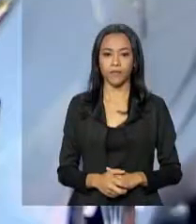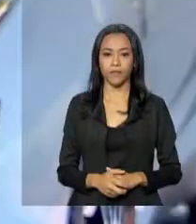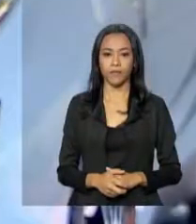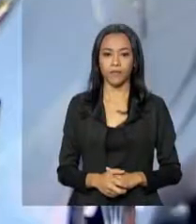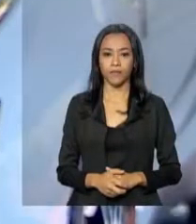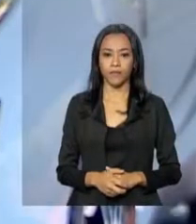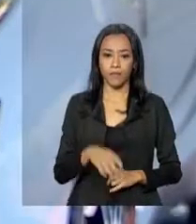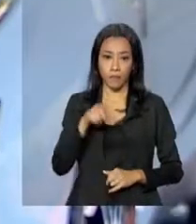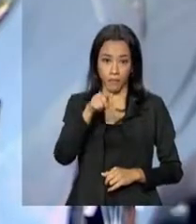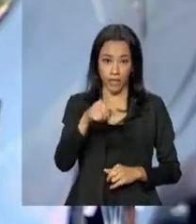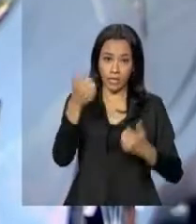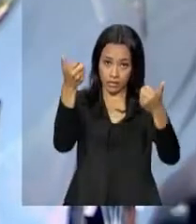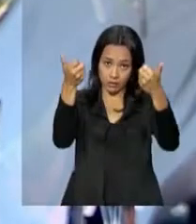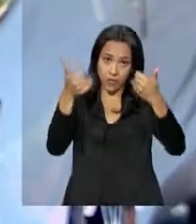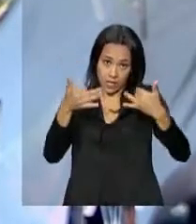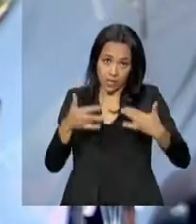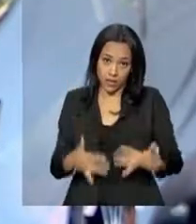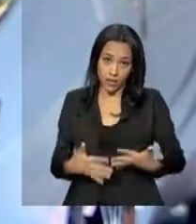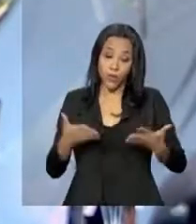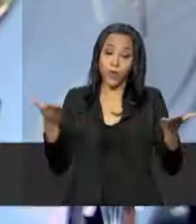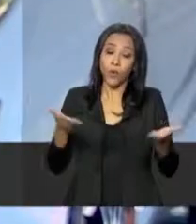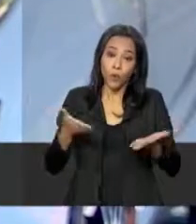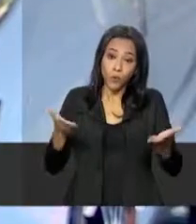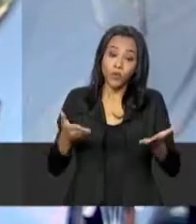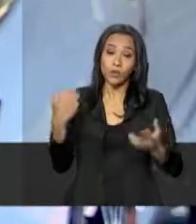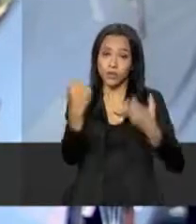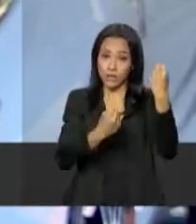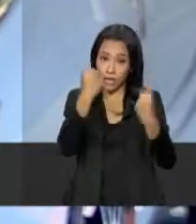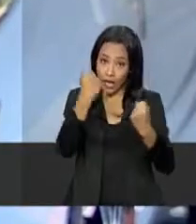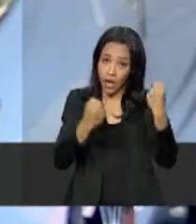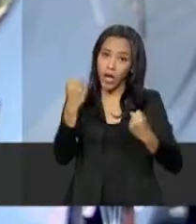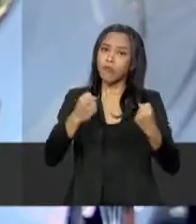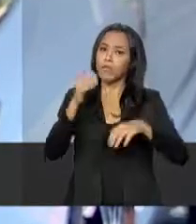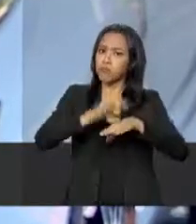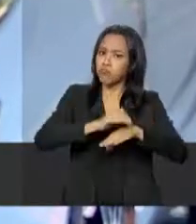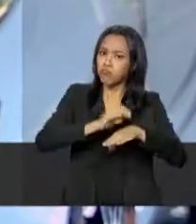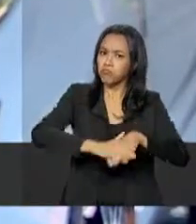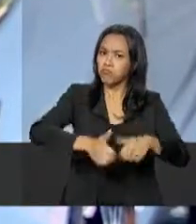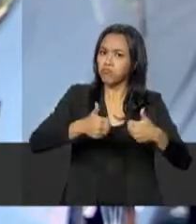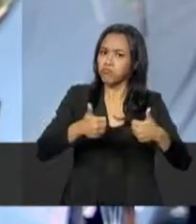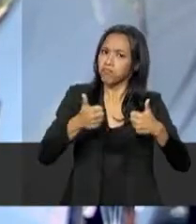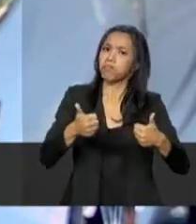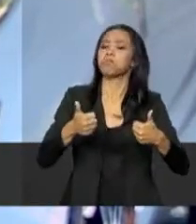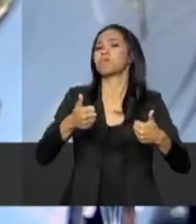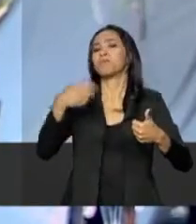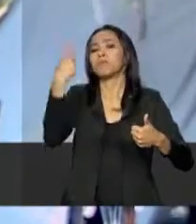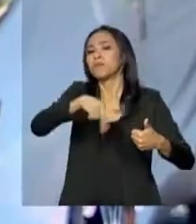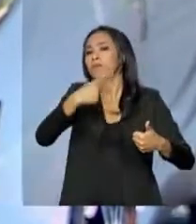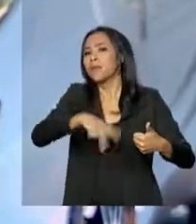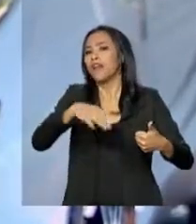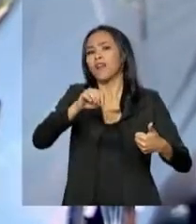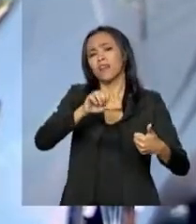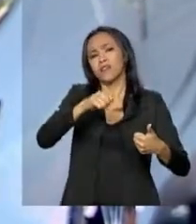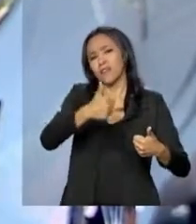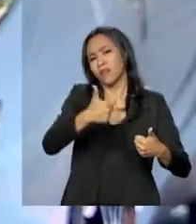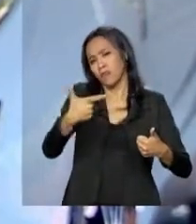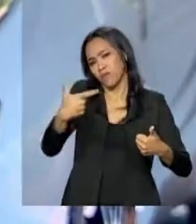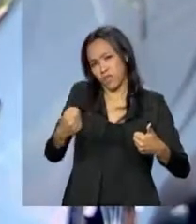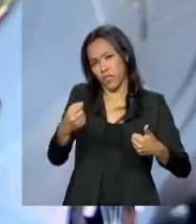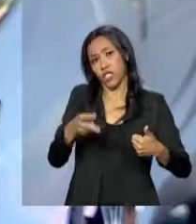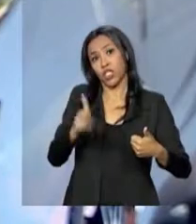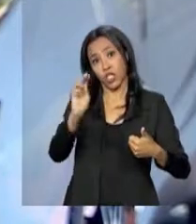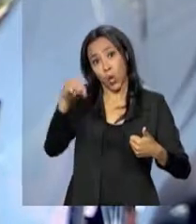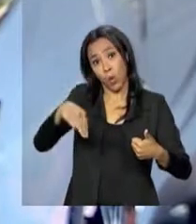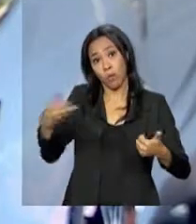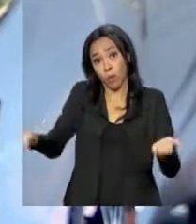Os veículos hoje em dia têm aumentado gradativamente a autonomia. No primeiro instante, as autonomias eram em torno de 100, 120 km. Hoje,